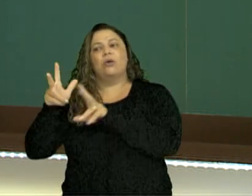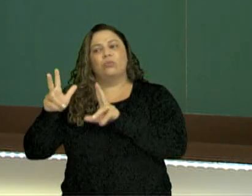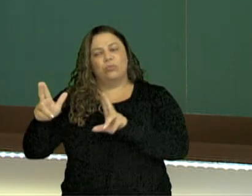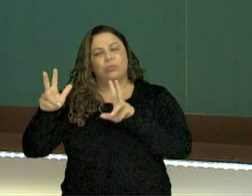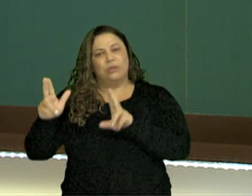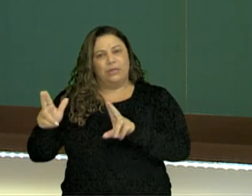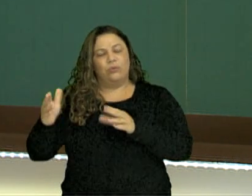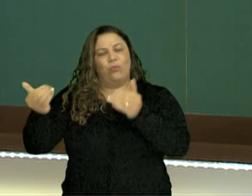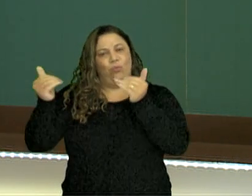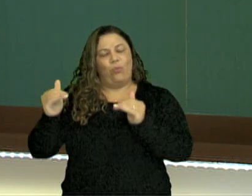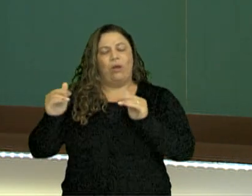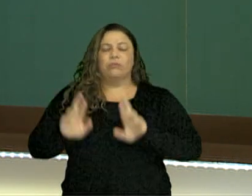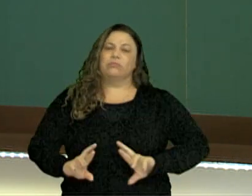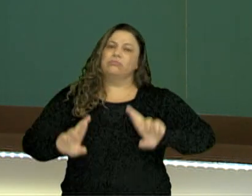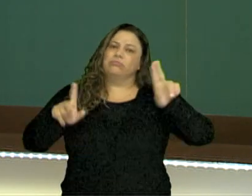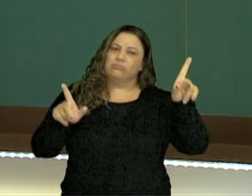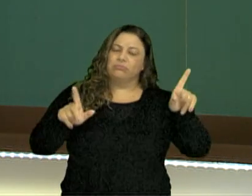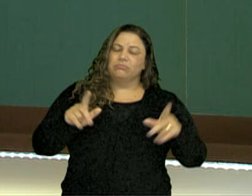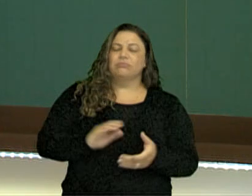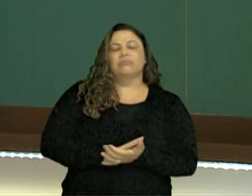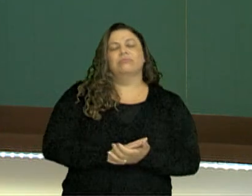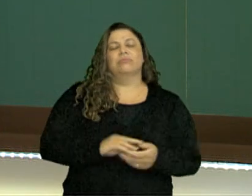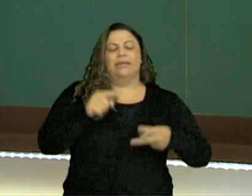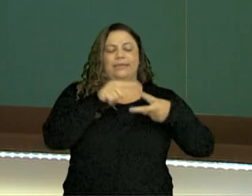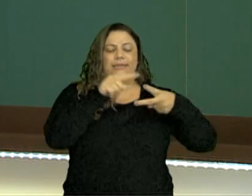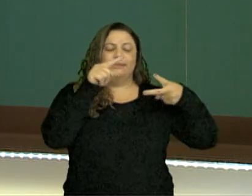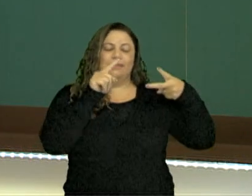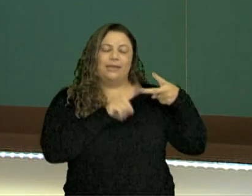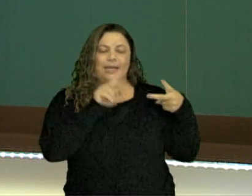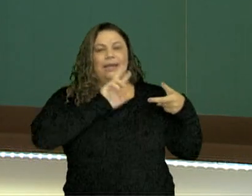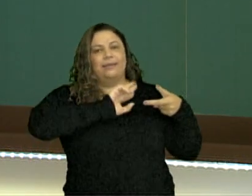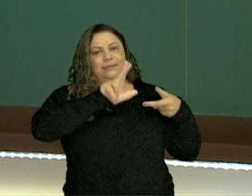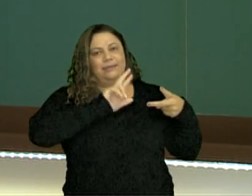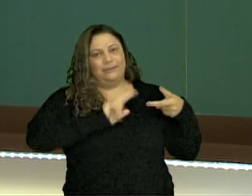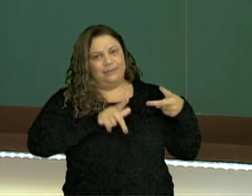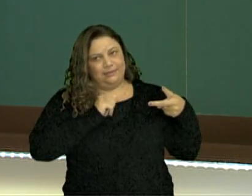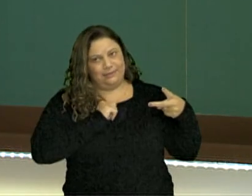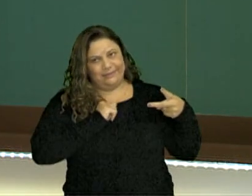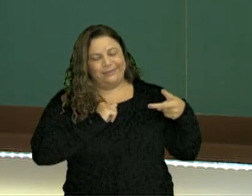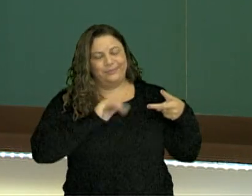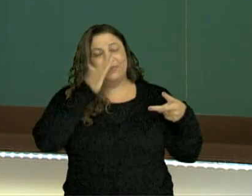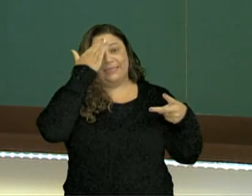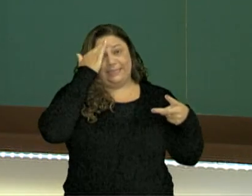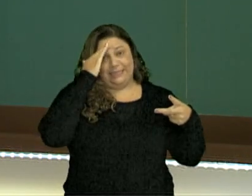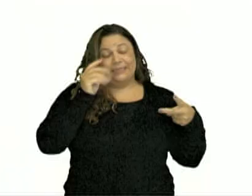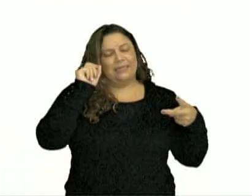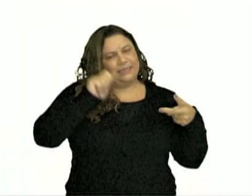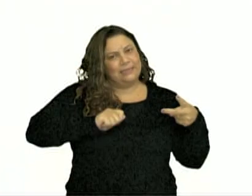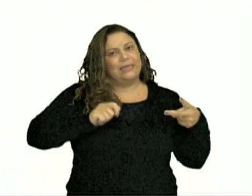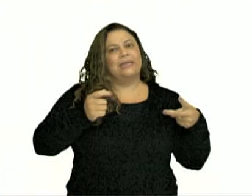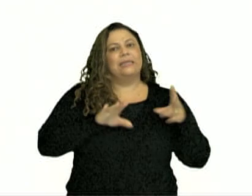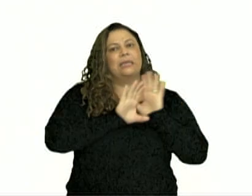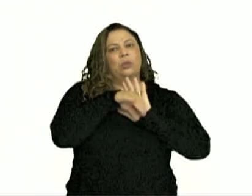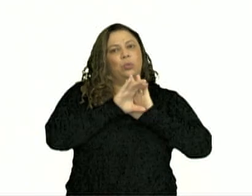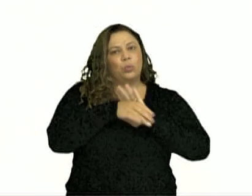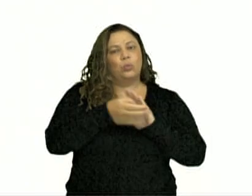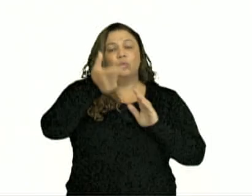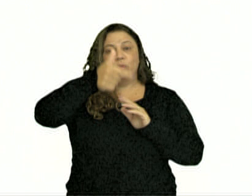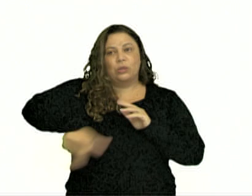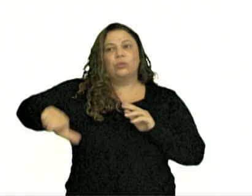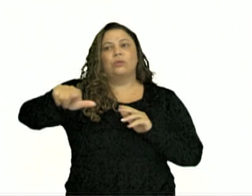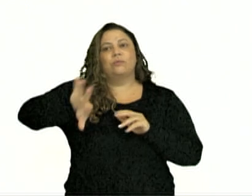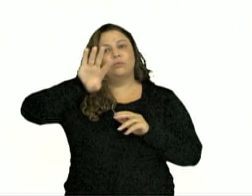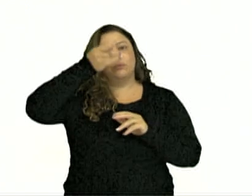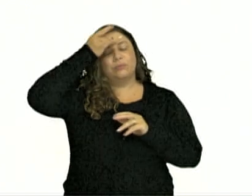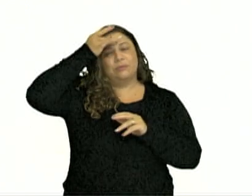principal diferença da taxa efetiva da taxa nominal. E a gente precisa entender bem o conceito. Então vamos repetir